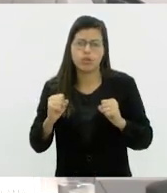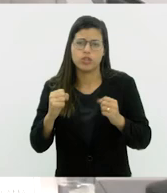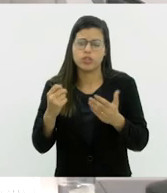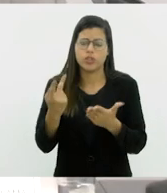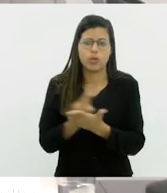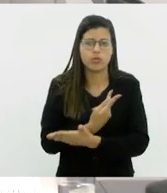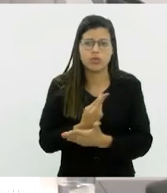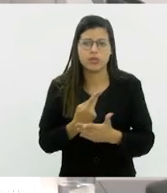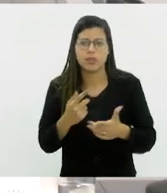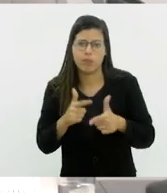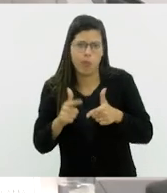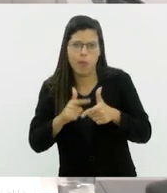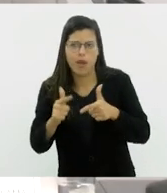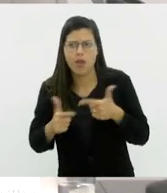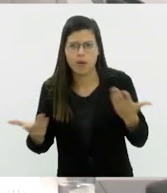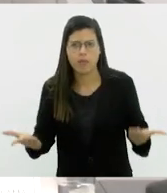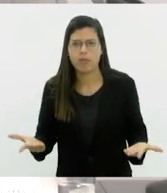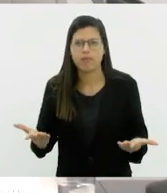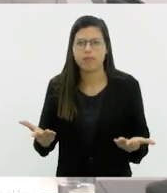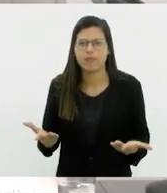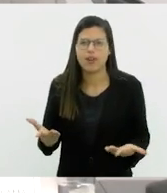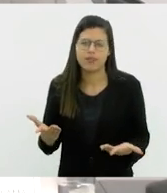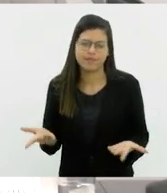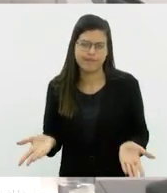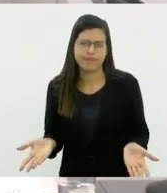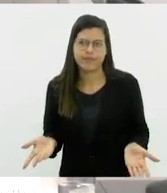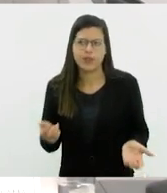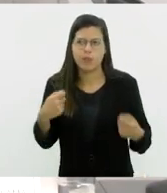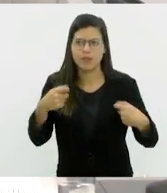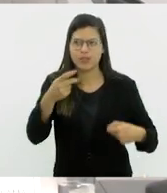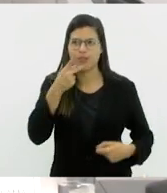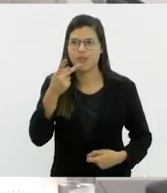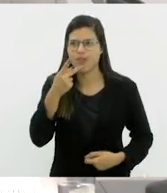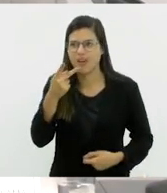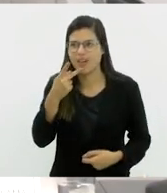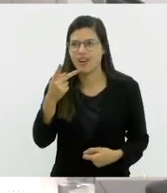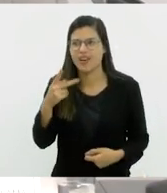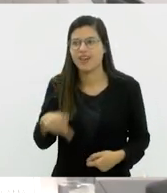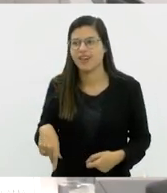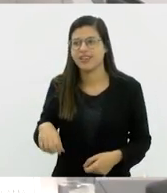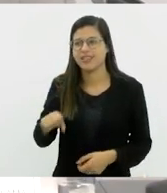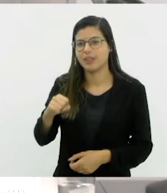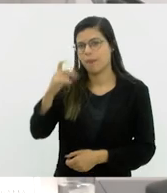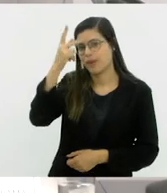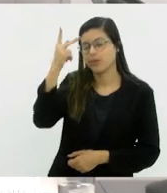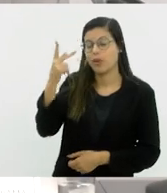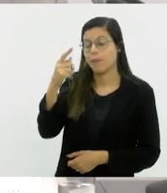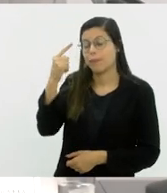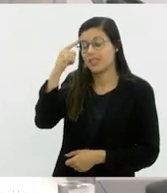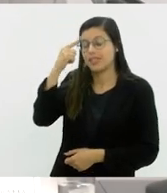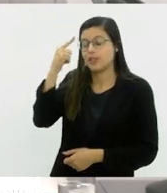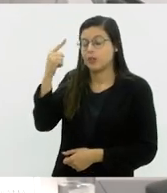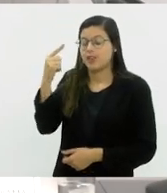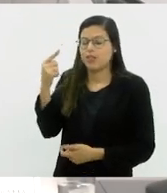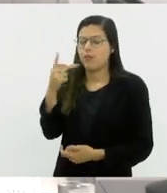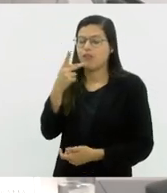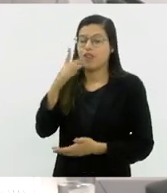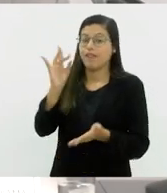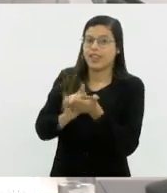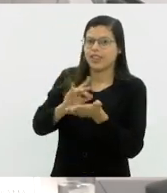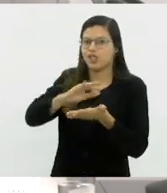contém ironia, contém sarcasmo. Tem que dizer isso, que alguém vai pensar que eu estou propondo mesmo abater algum helicóptero. Mas, em